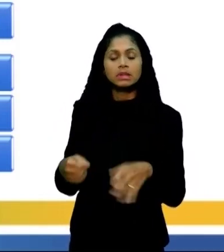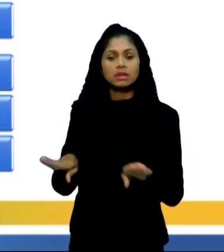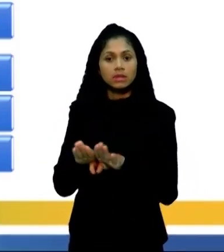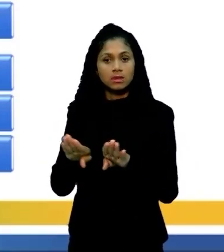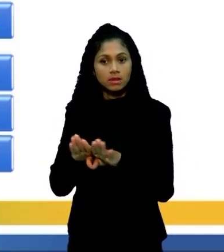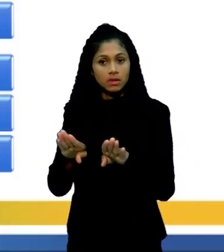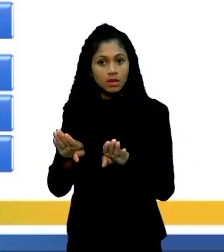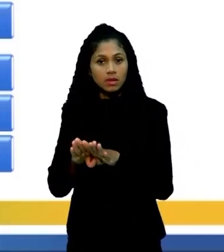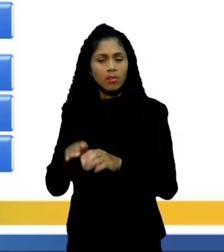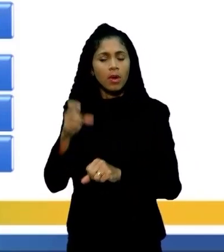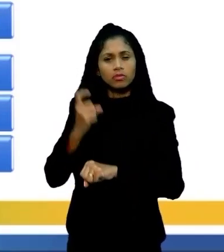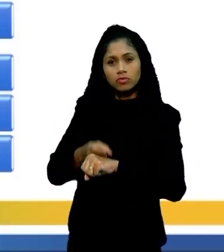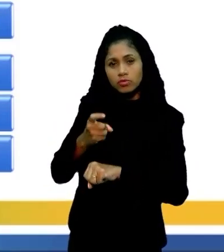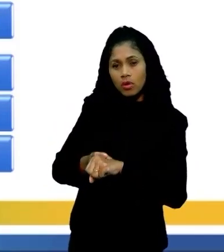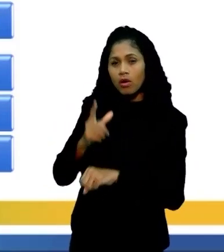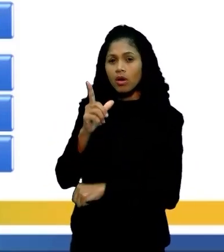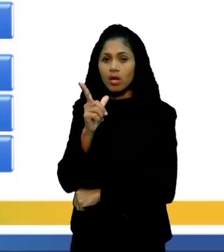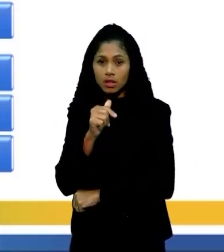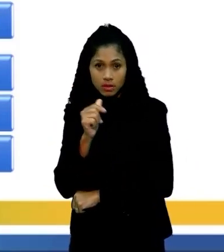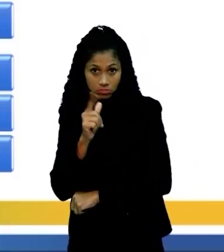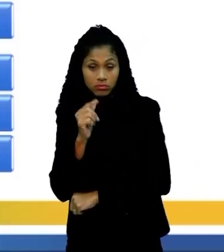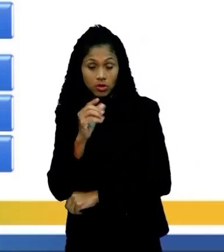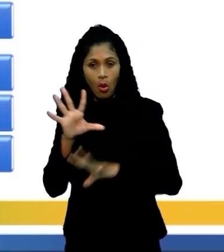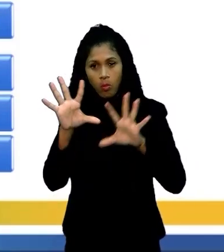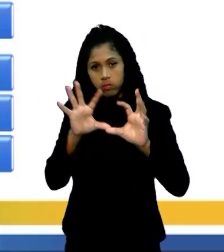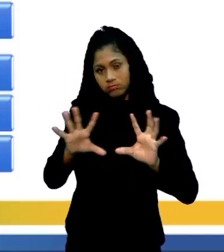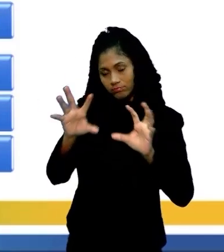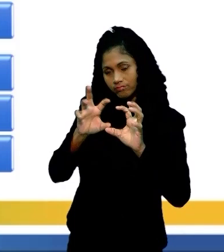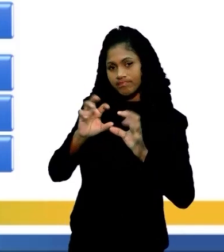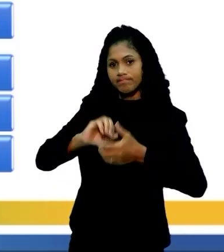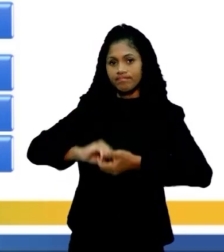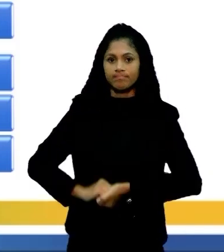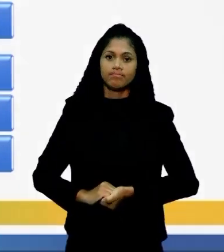se é sólido, se é líquido ou se é gasoso.